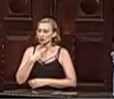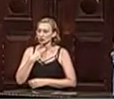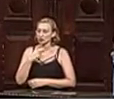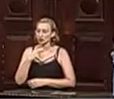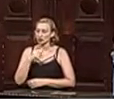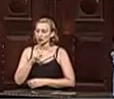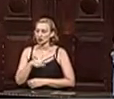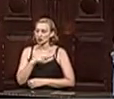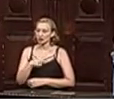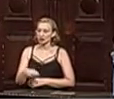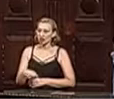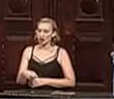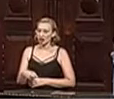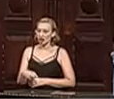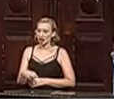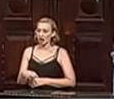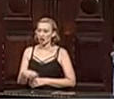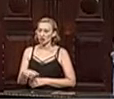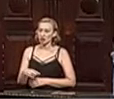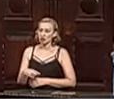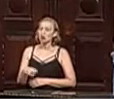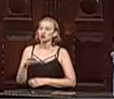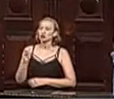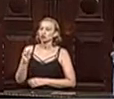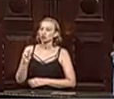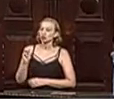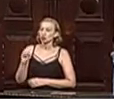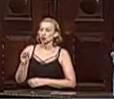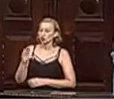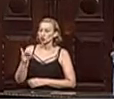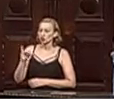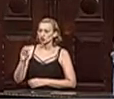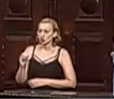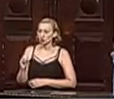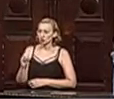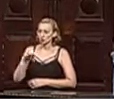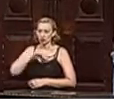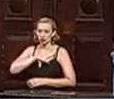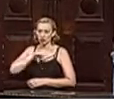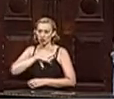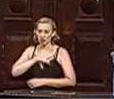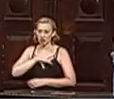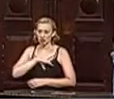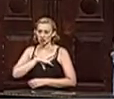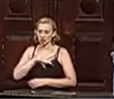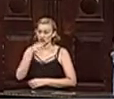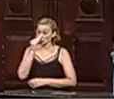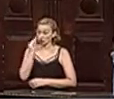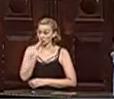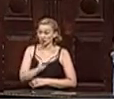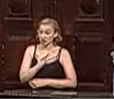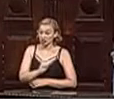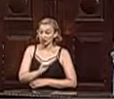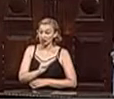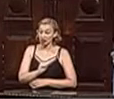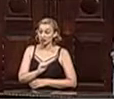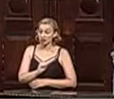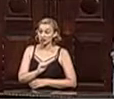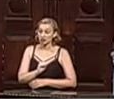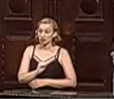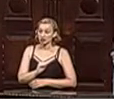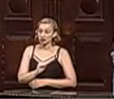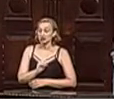do sócio do Vasco de mudança e renovação, espelhada naquela eleição de maneira límpida e clara,